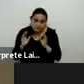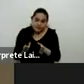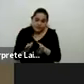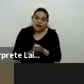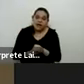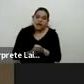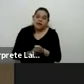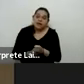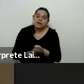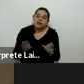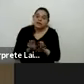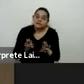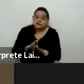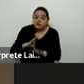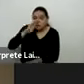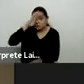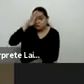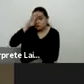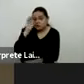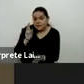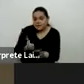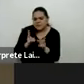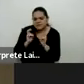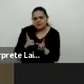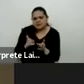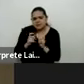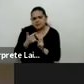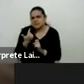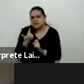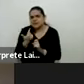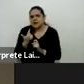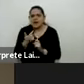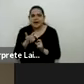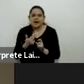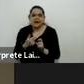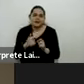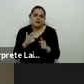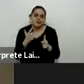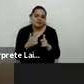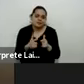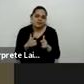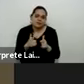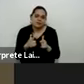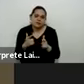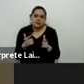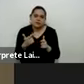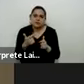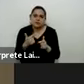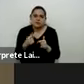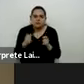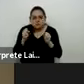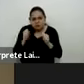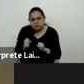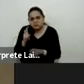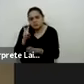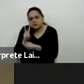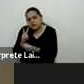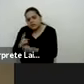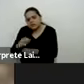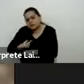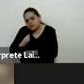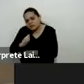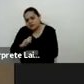percebeu que não há contradição entre preservar vidas e economia. O